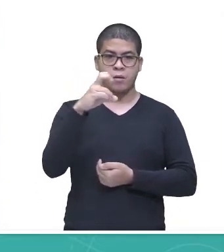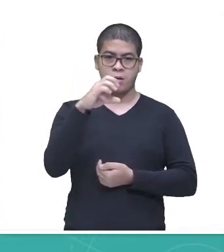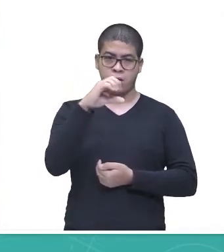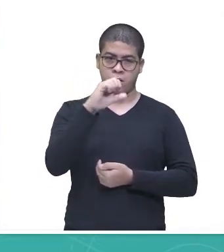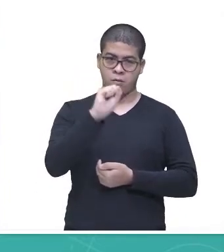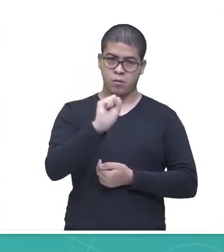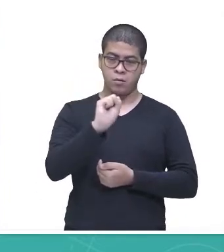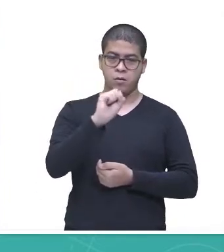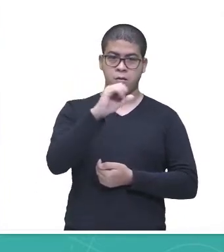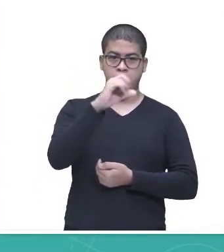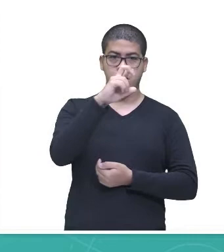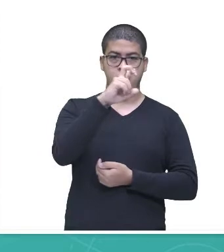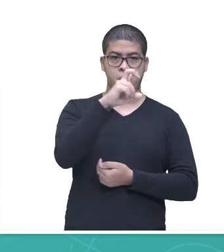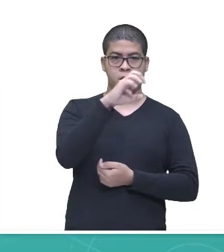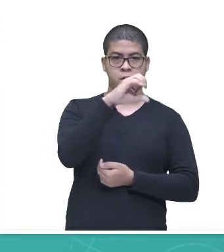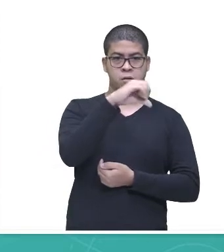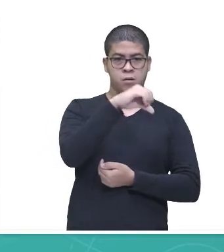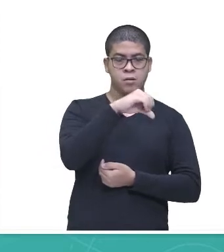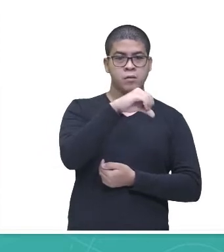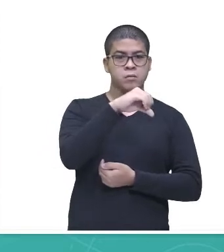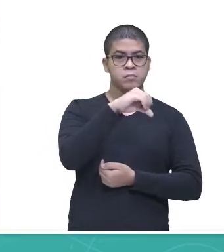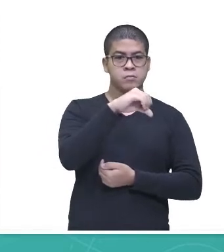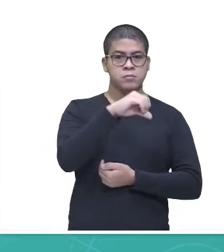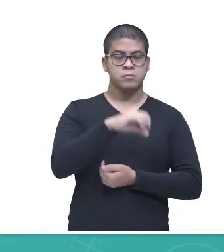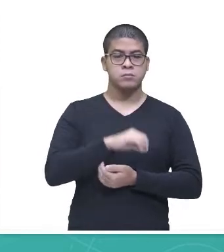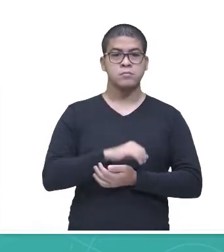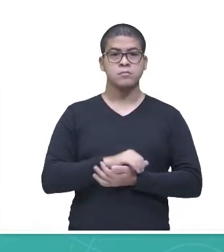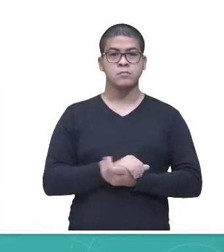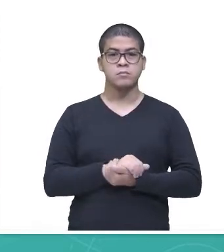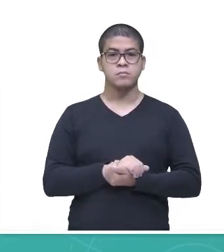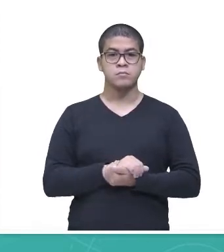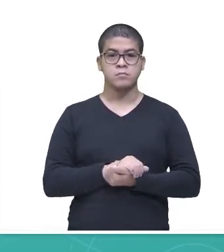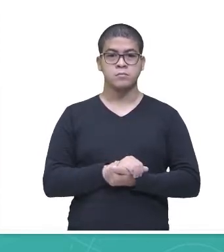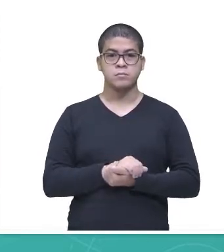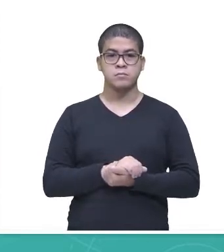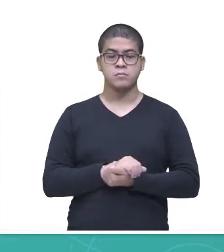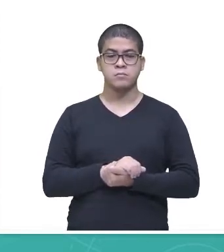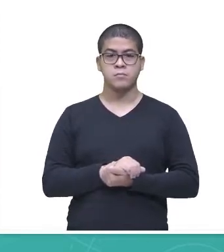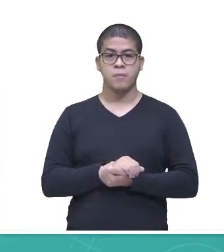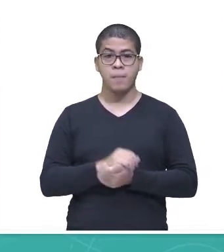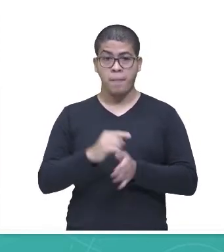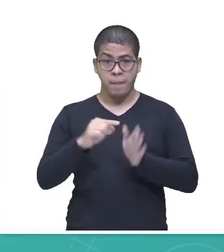e 59 segundos, que vai ser o nosso minuendo.